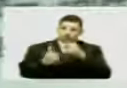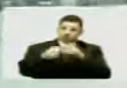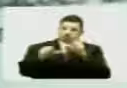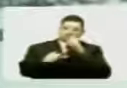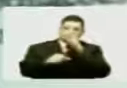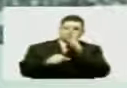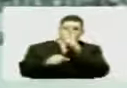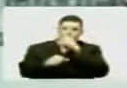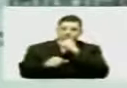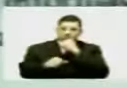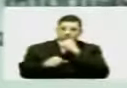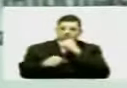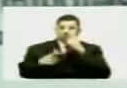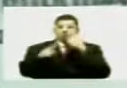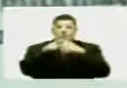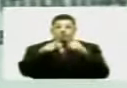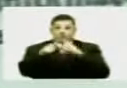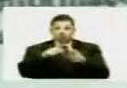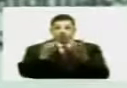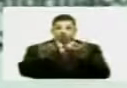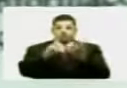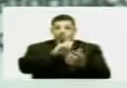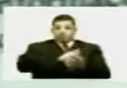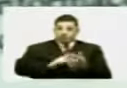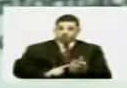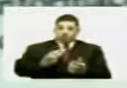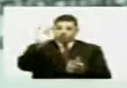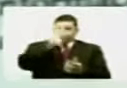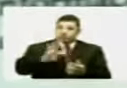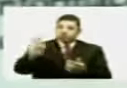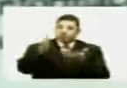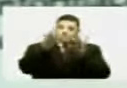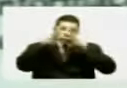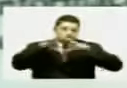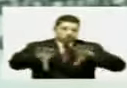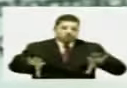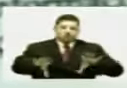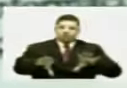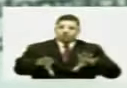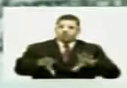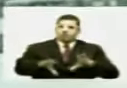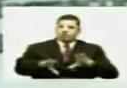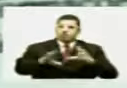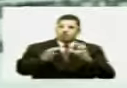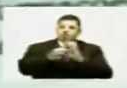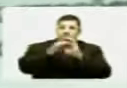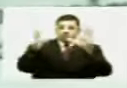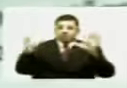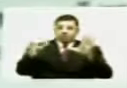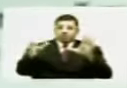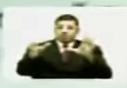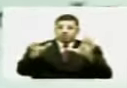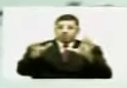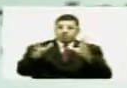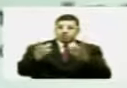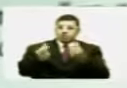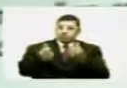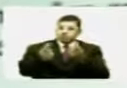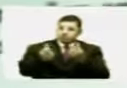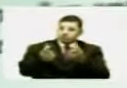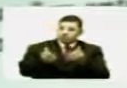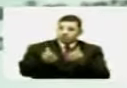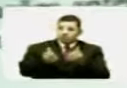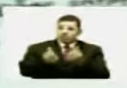está atrasada, é que o governo federal não autorizou a liberação nem dos